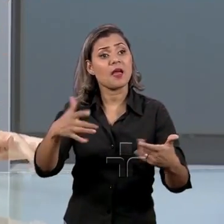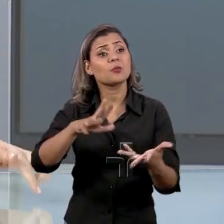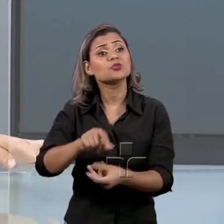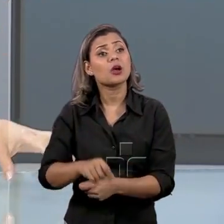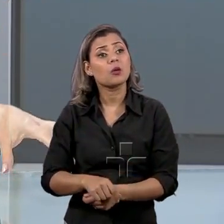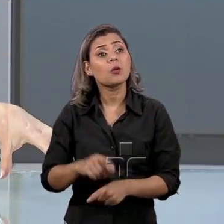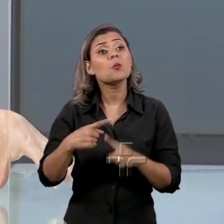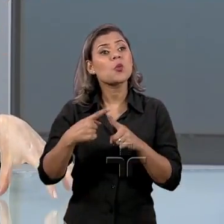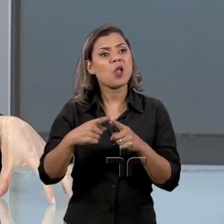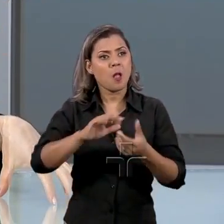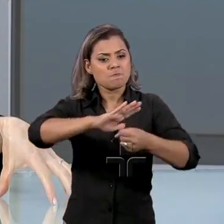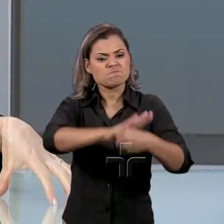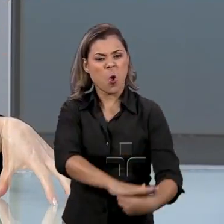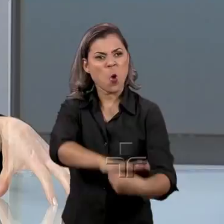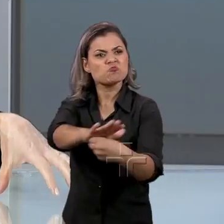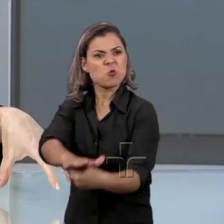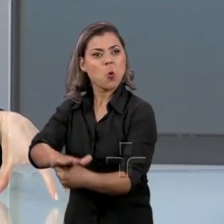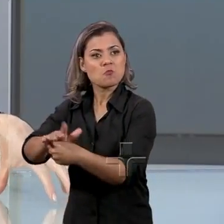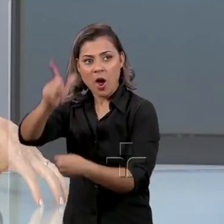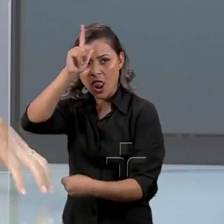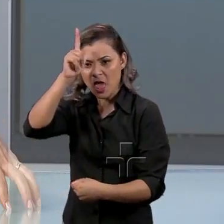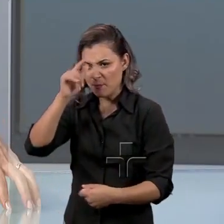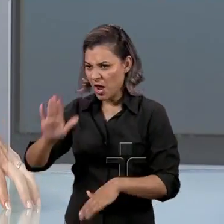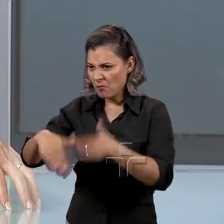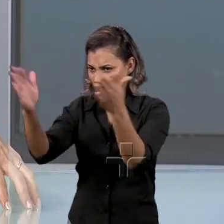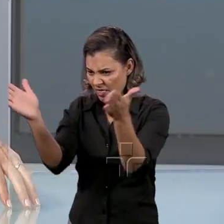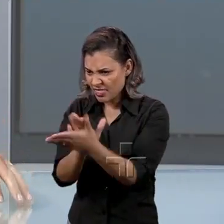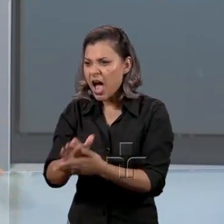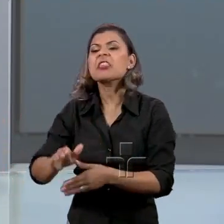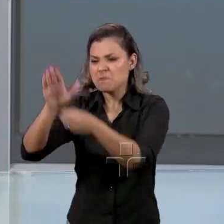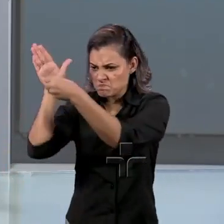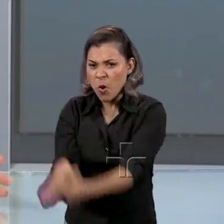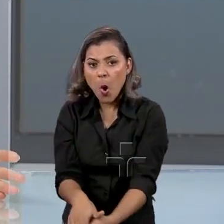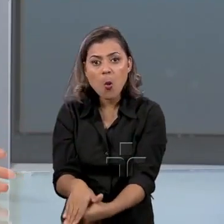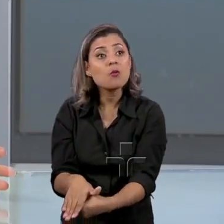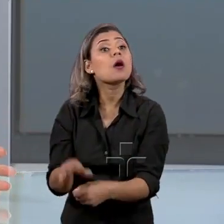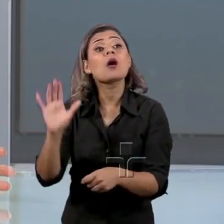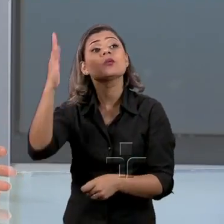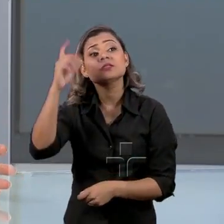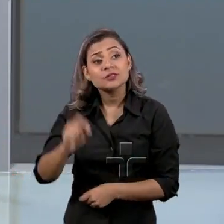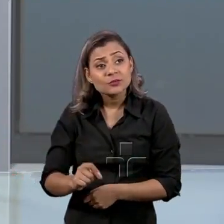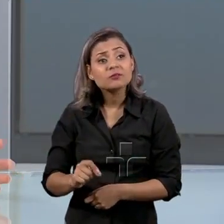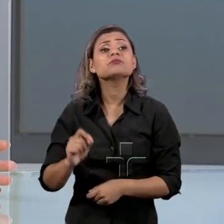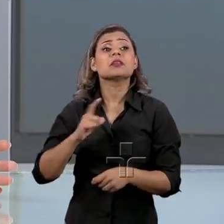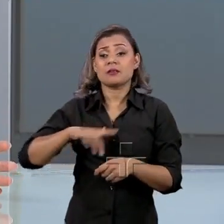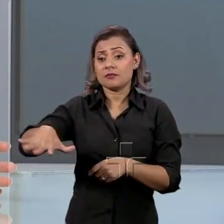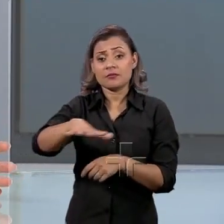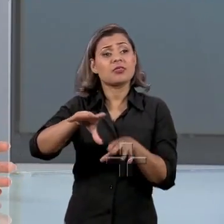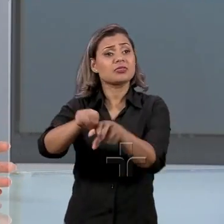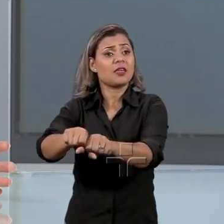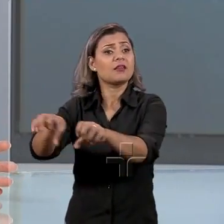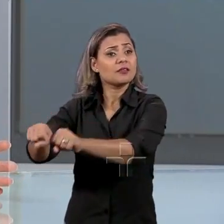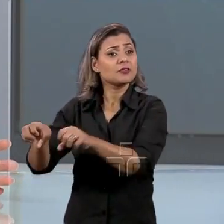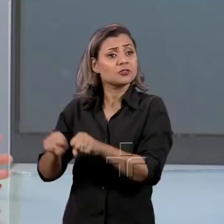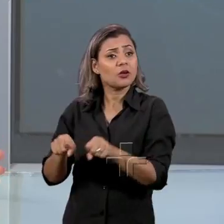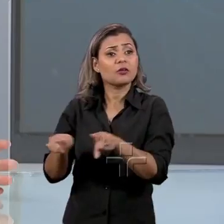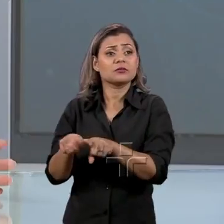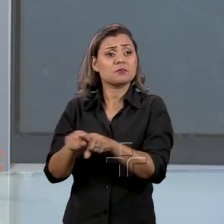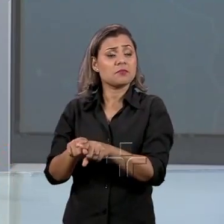terminou humilhando e impedindo a Alemanha de se reconstruir economicamente, fragmentando territórios que não poderiam ter sido fragmentados